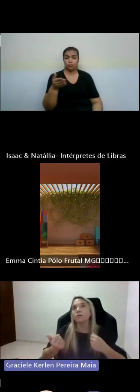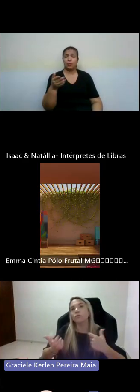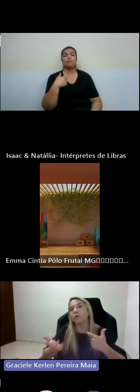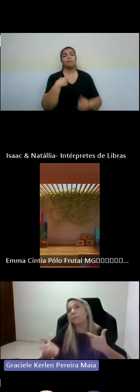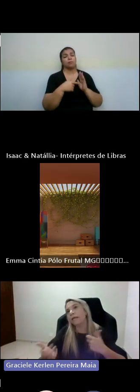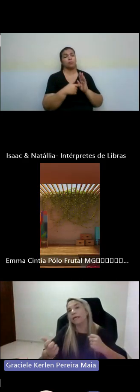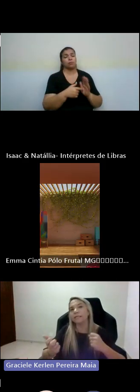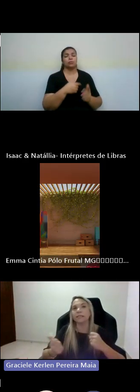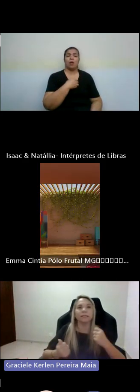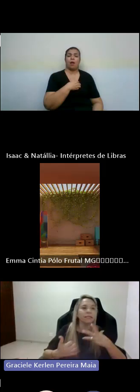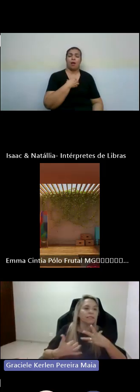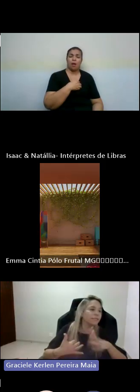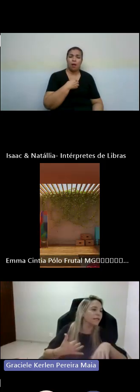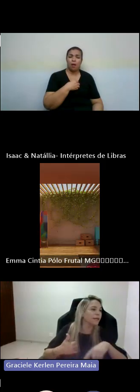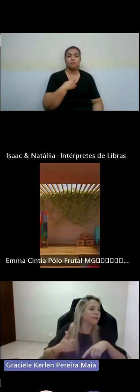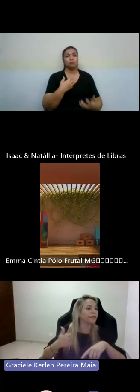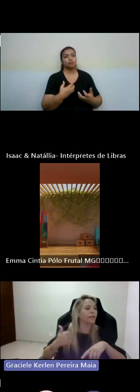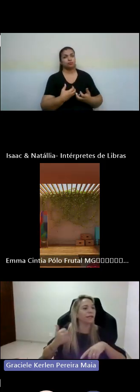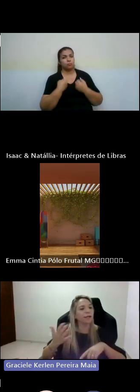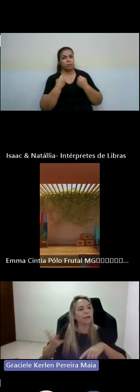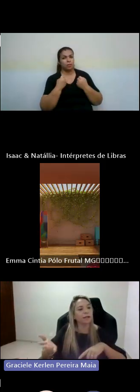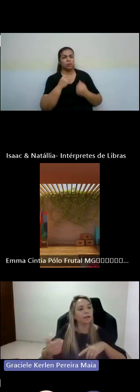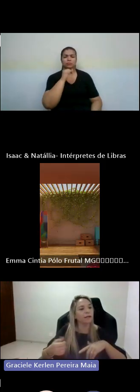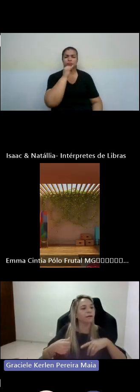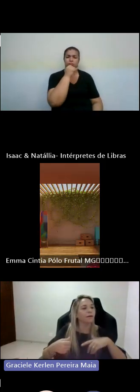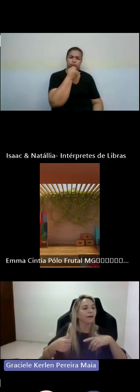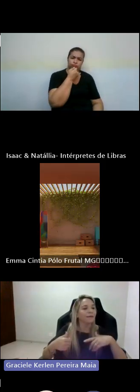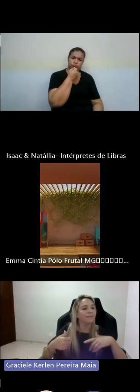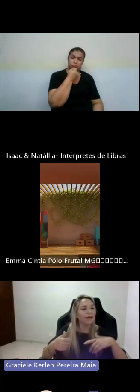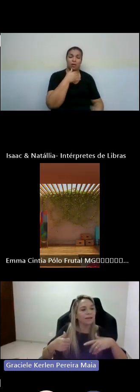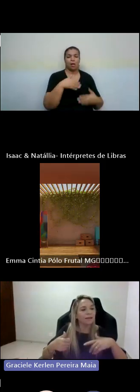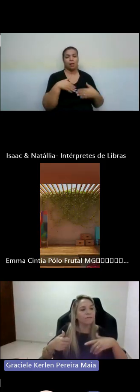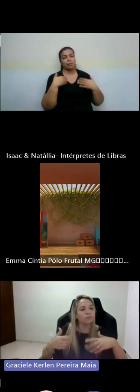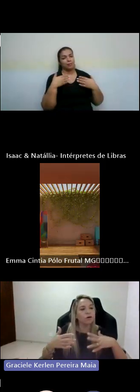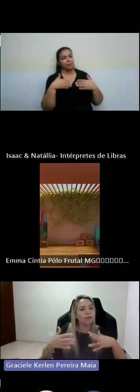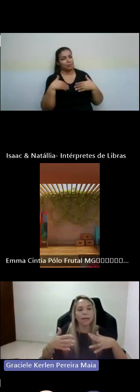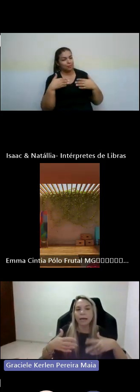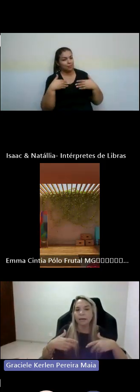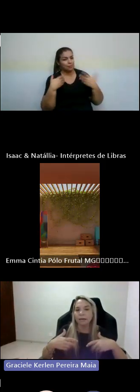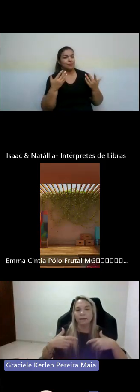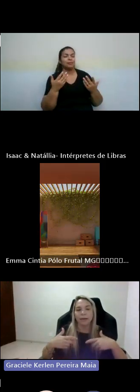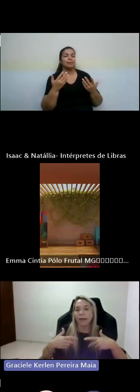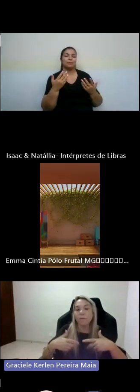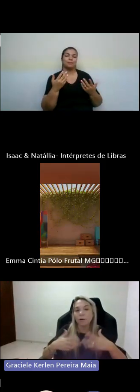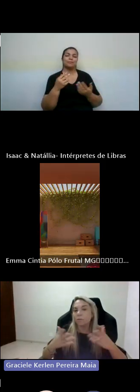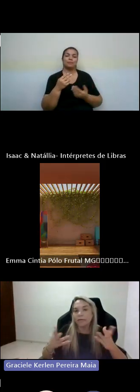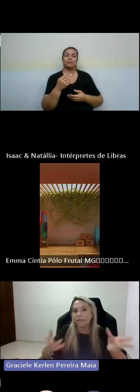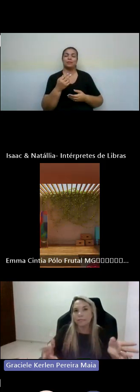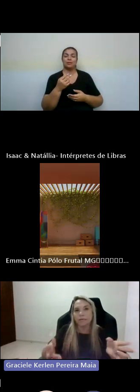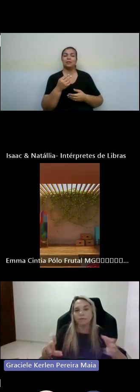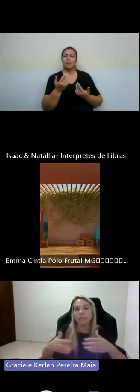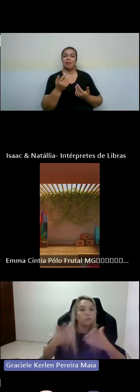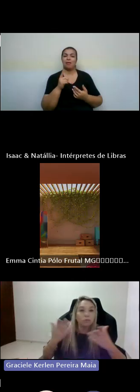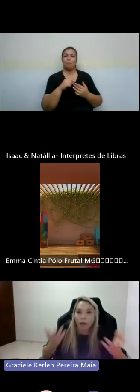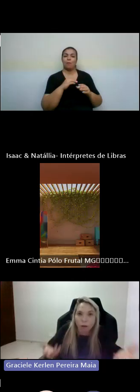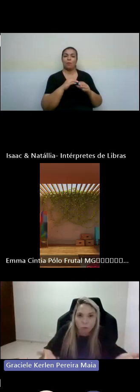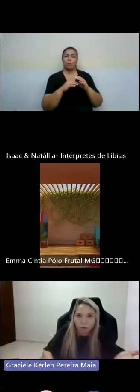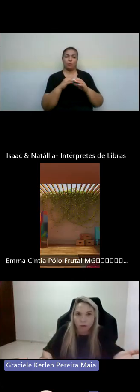raiva, surpresa, tristeza, alegria, né? Que vão tornar uma